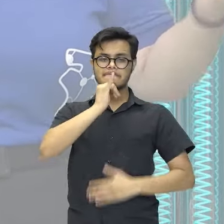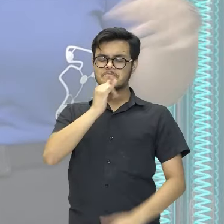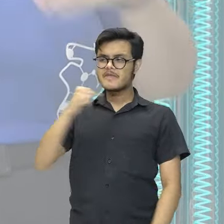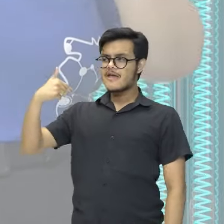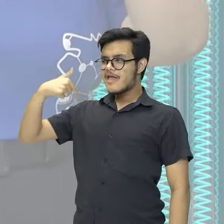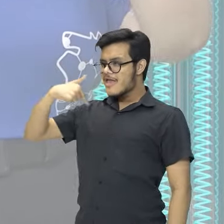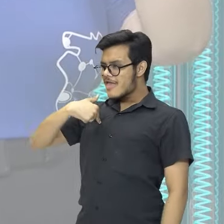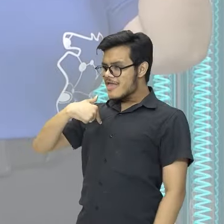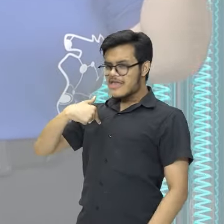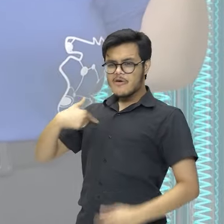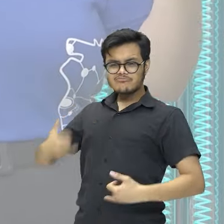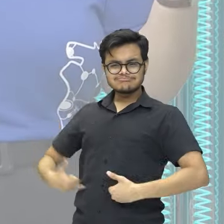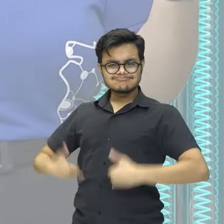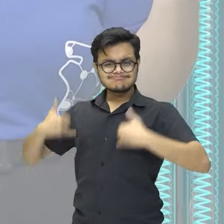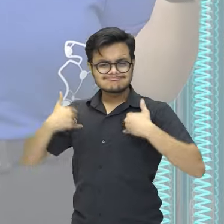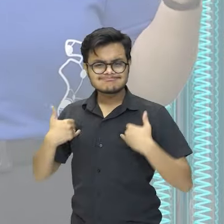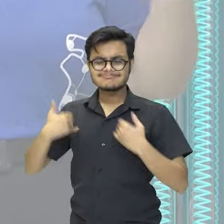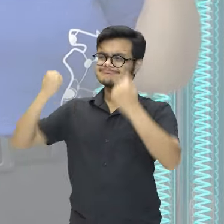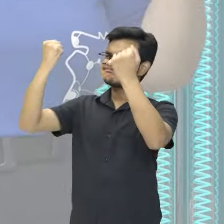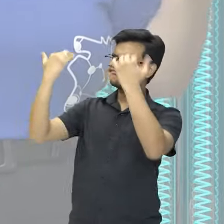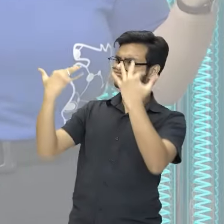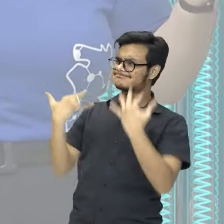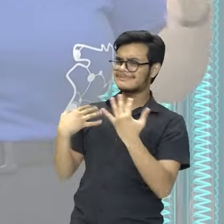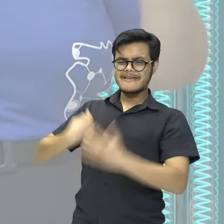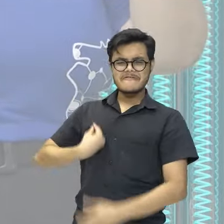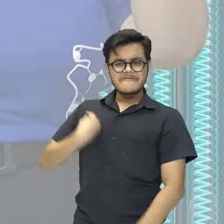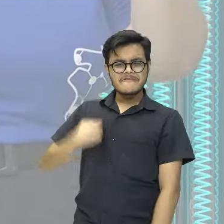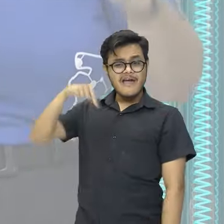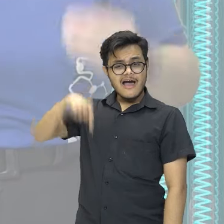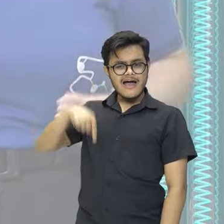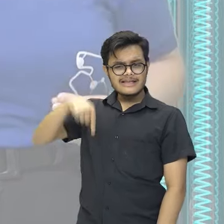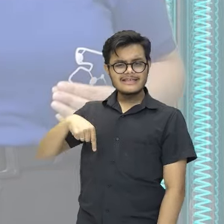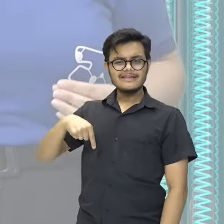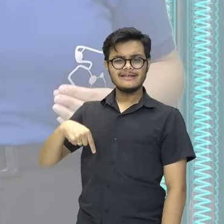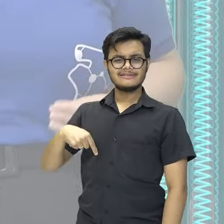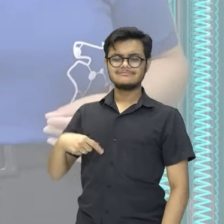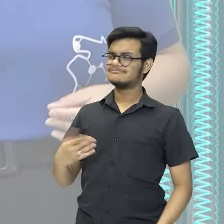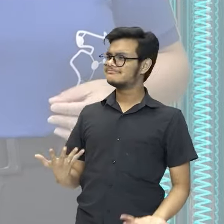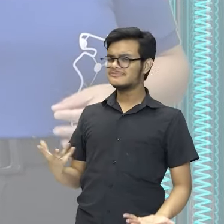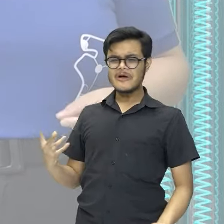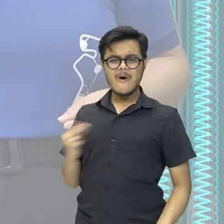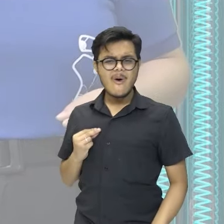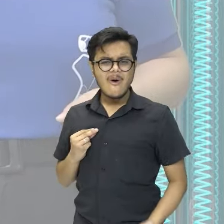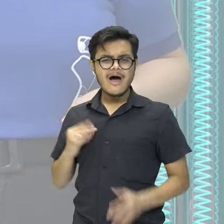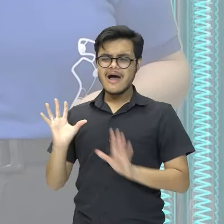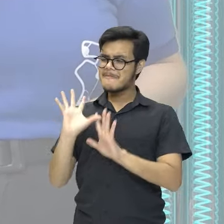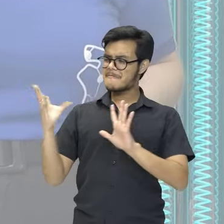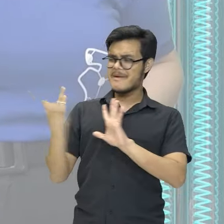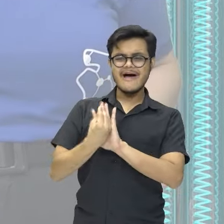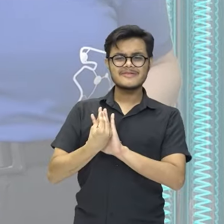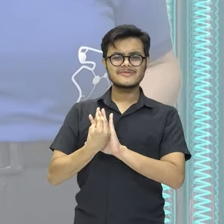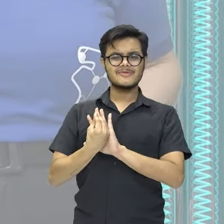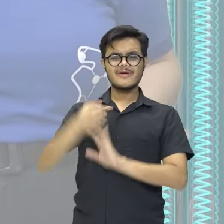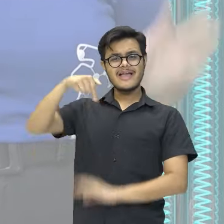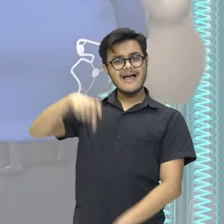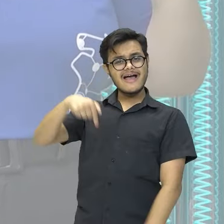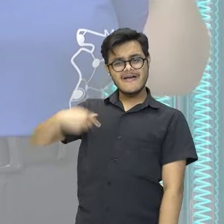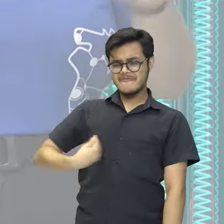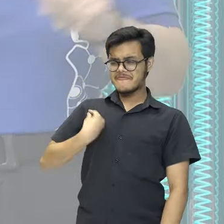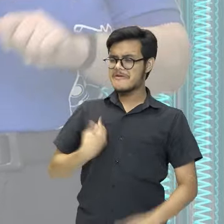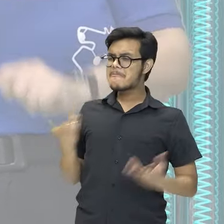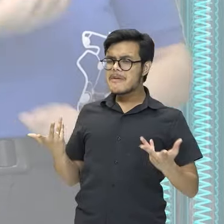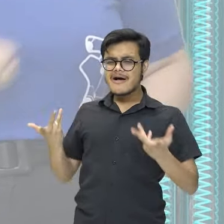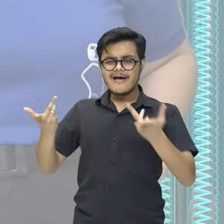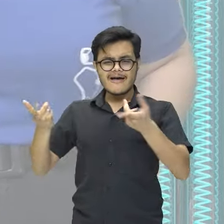privilegiada por Viver neste lugar gente eu vivo na Amazônia isso é sensacional